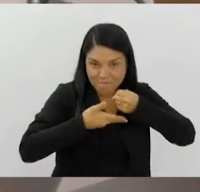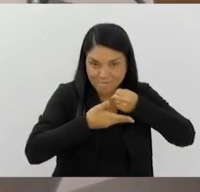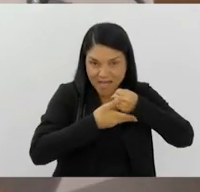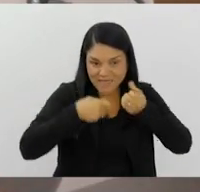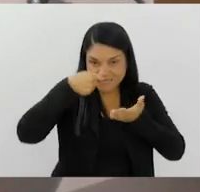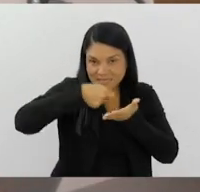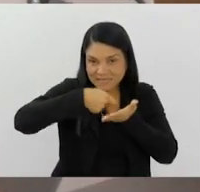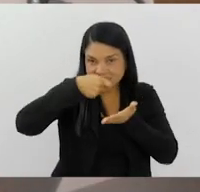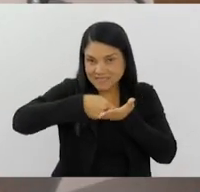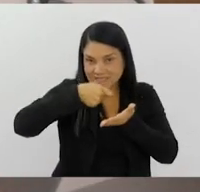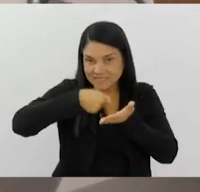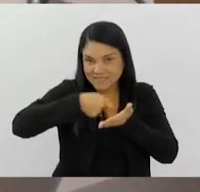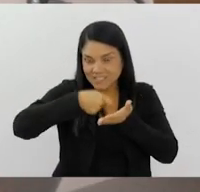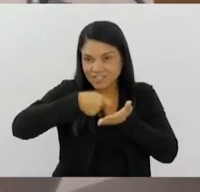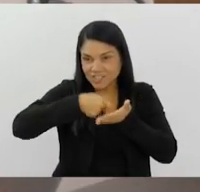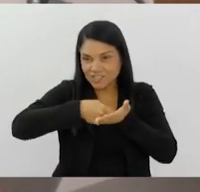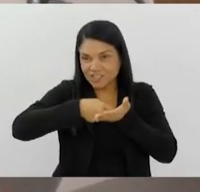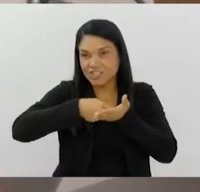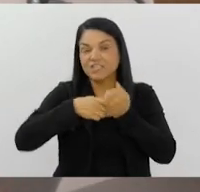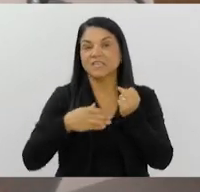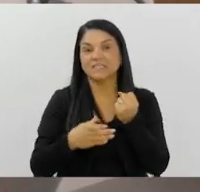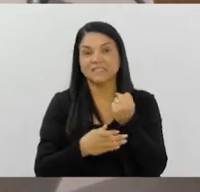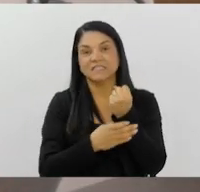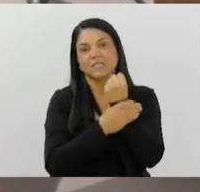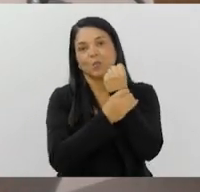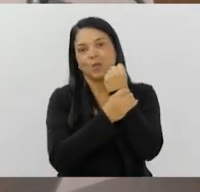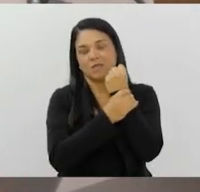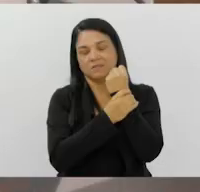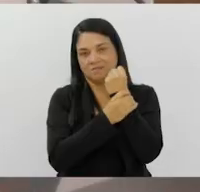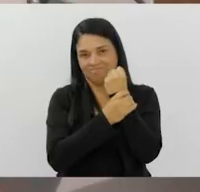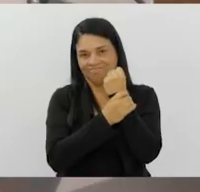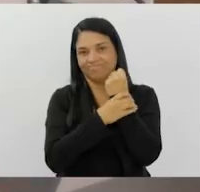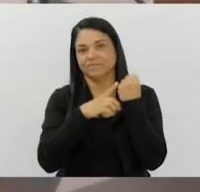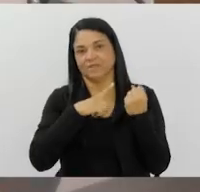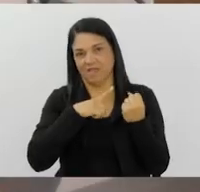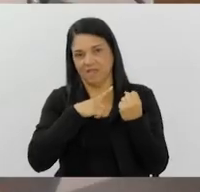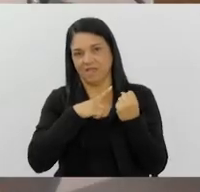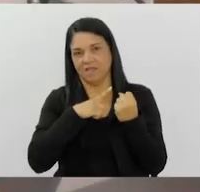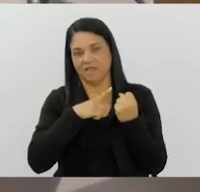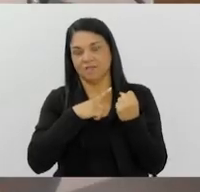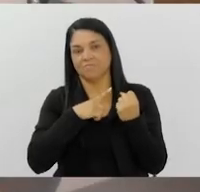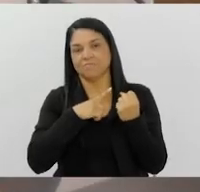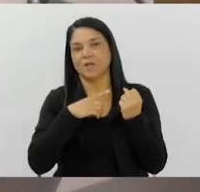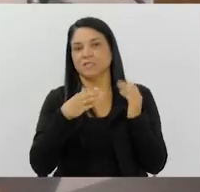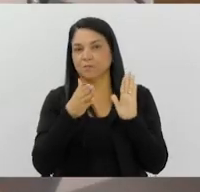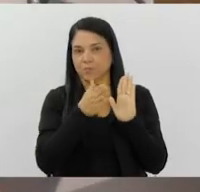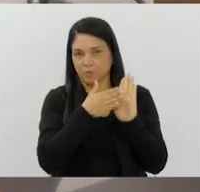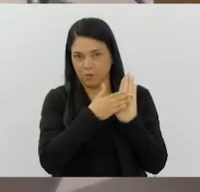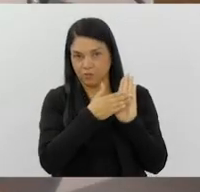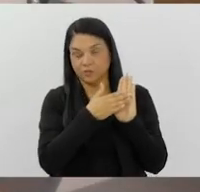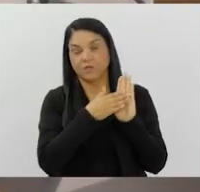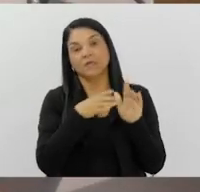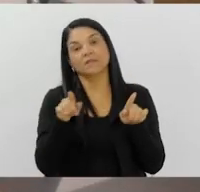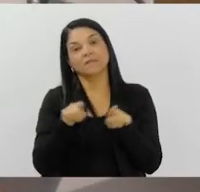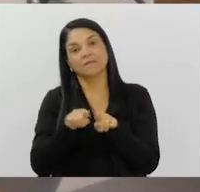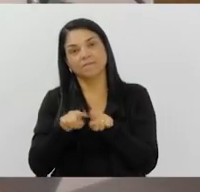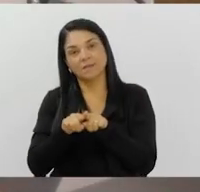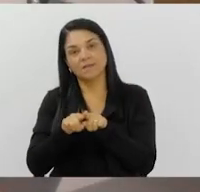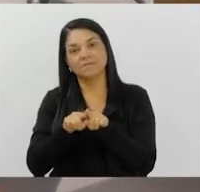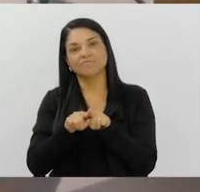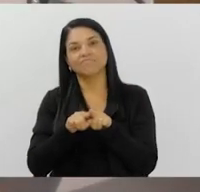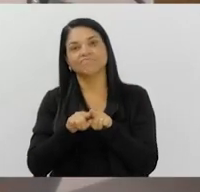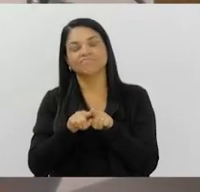tem uma base legal para o tratamento acho que dá mais segurança inclusive para para esse propósito e também de certa forma é uma